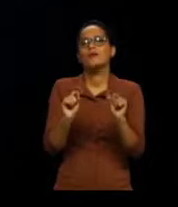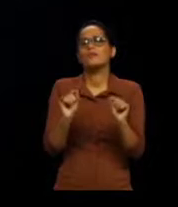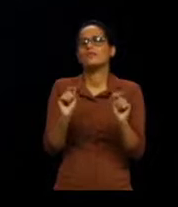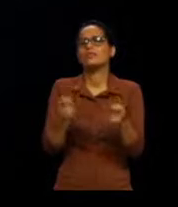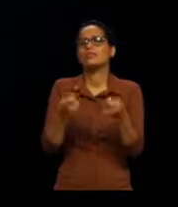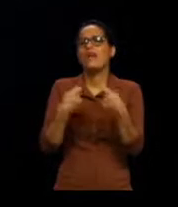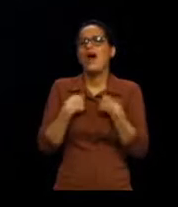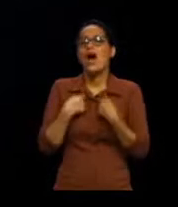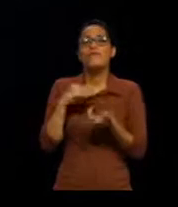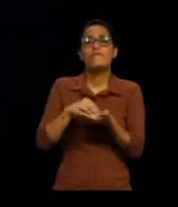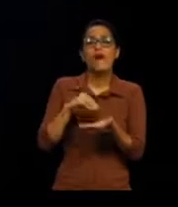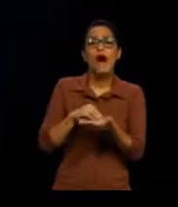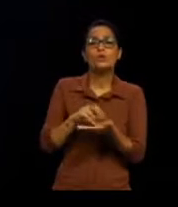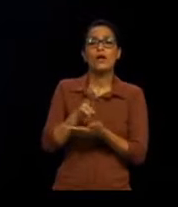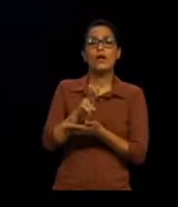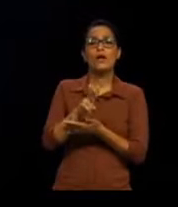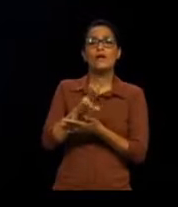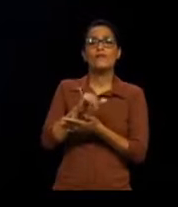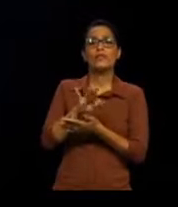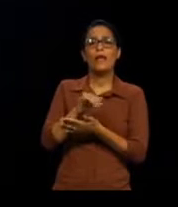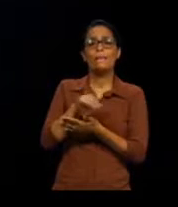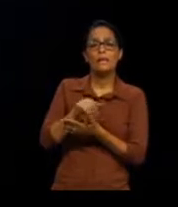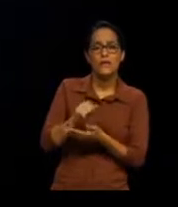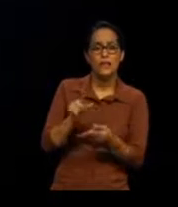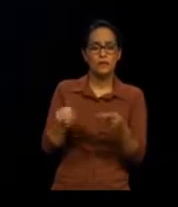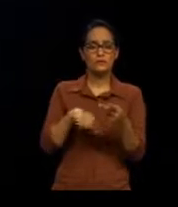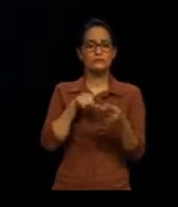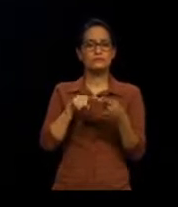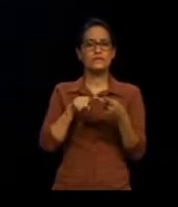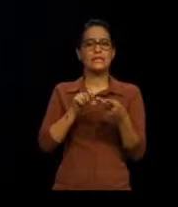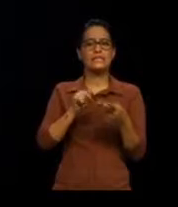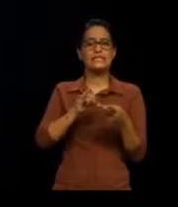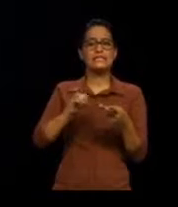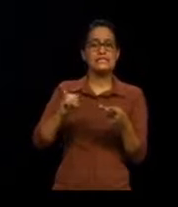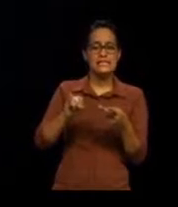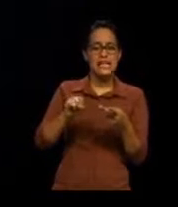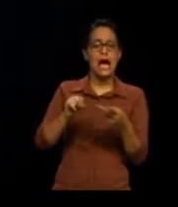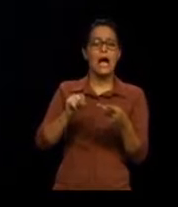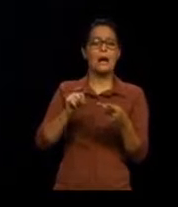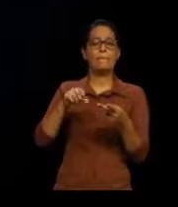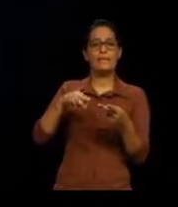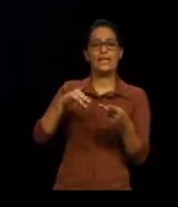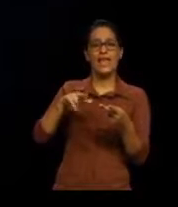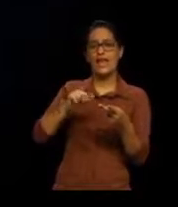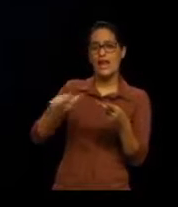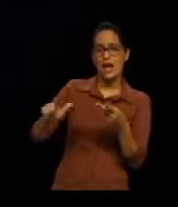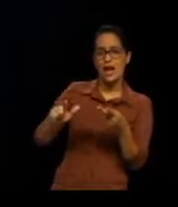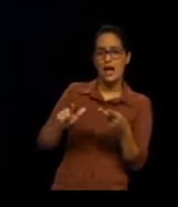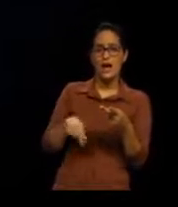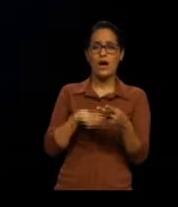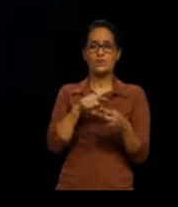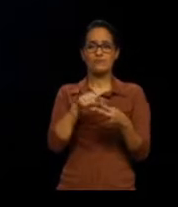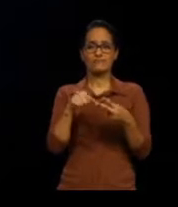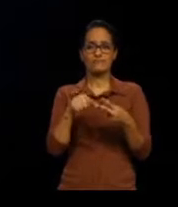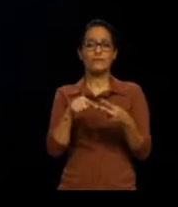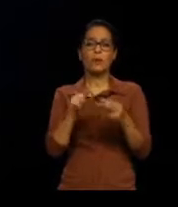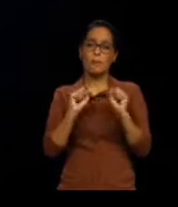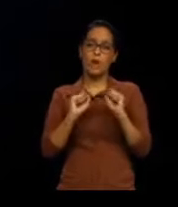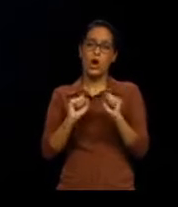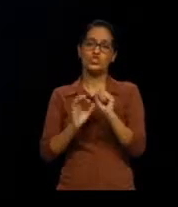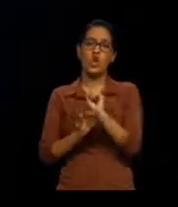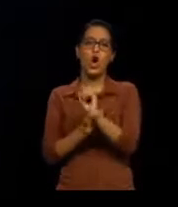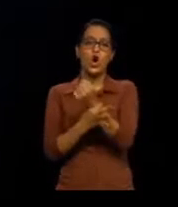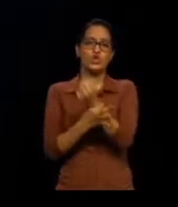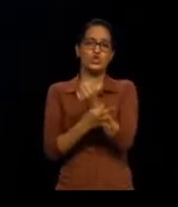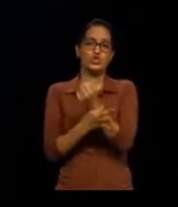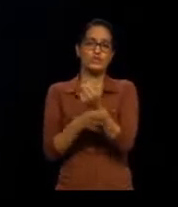de vitamina, falta de sais minerais. E isso, um exemplo clássico que eu trouxe aqui, são os problemas ósseos.